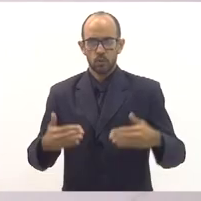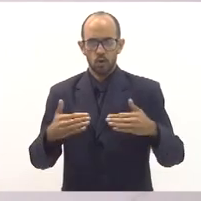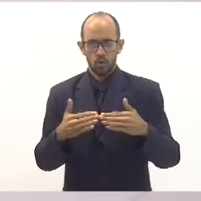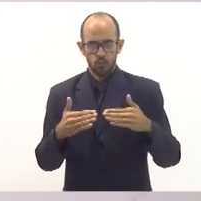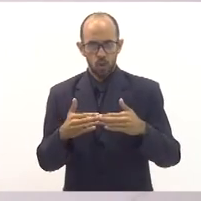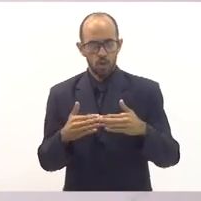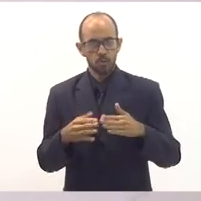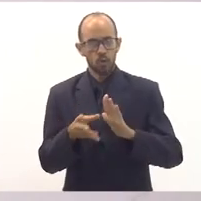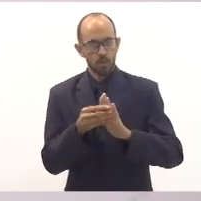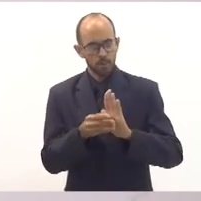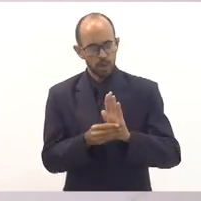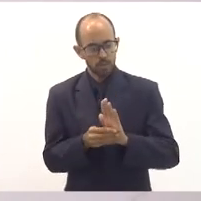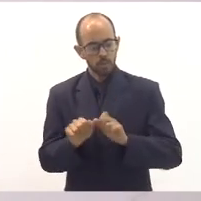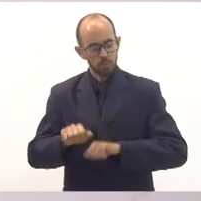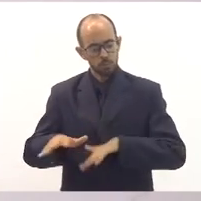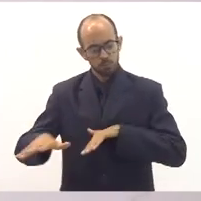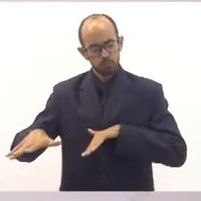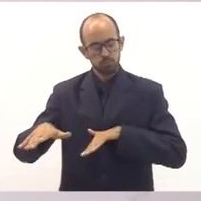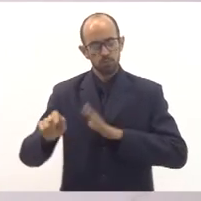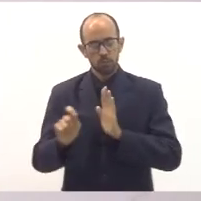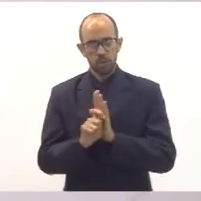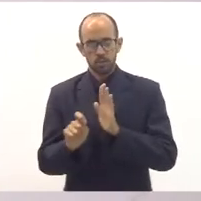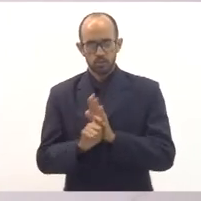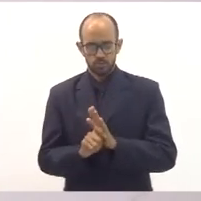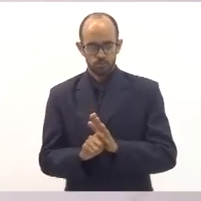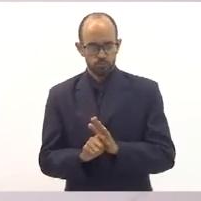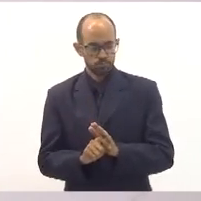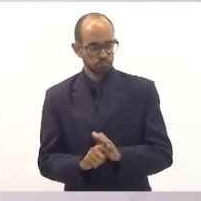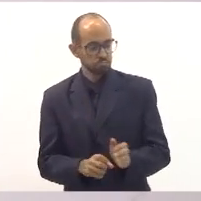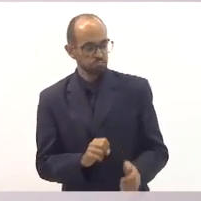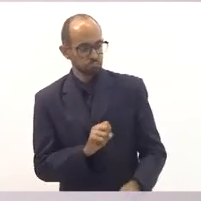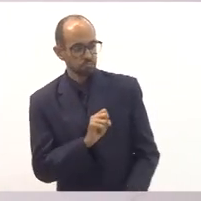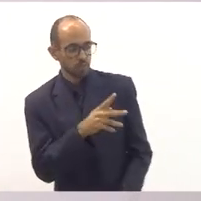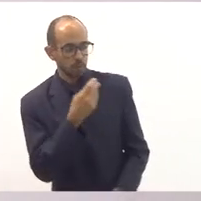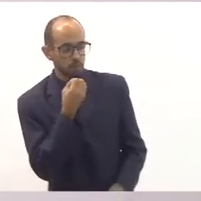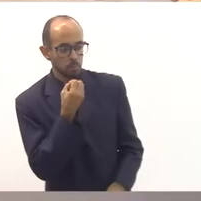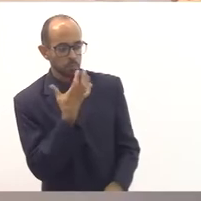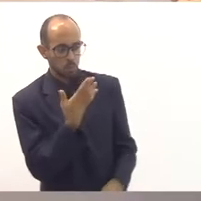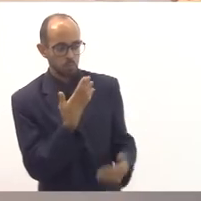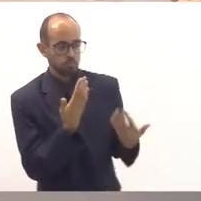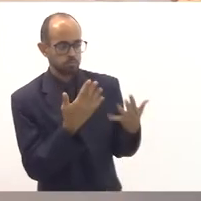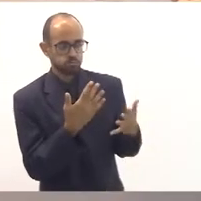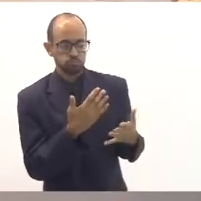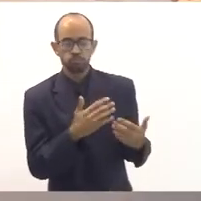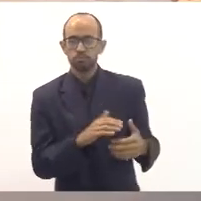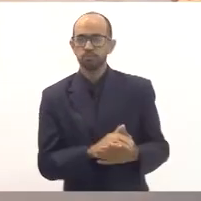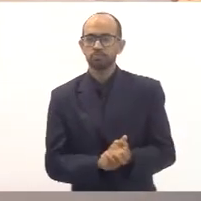pauta da marcha da maconha beleza muito bem o